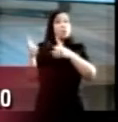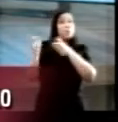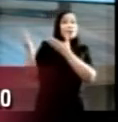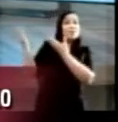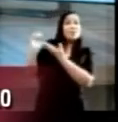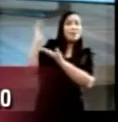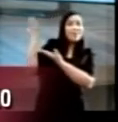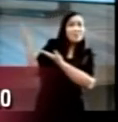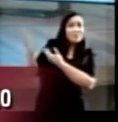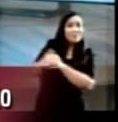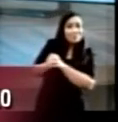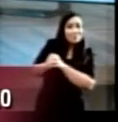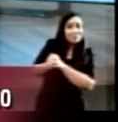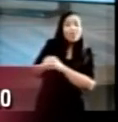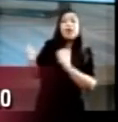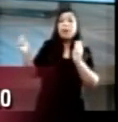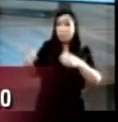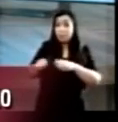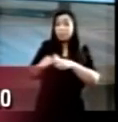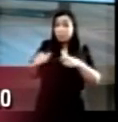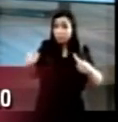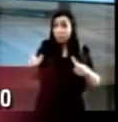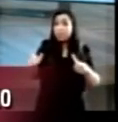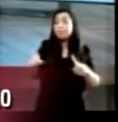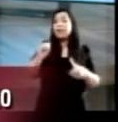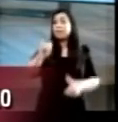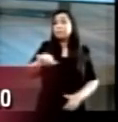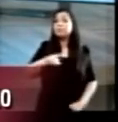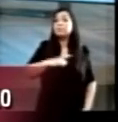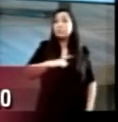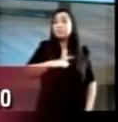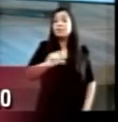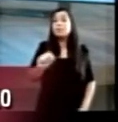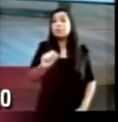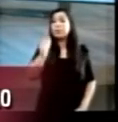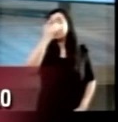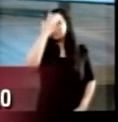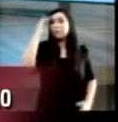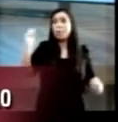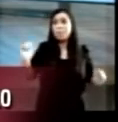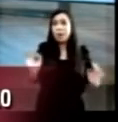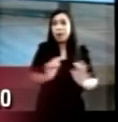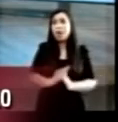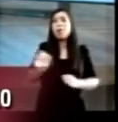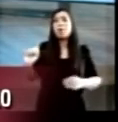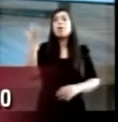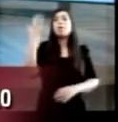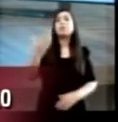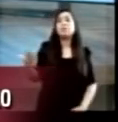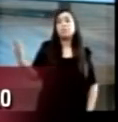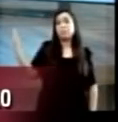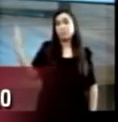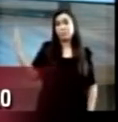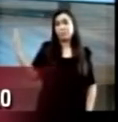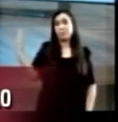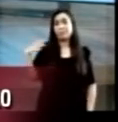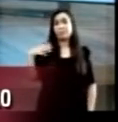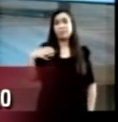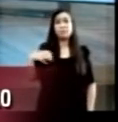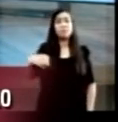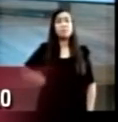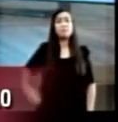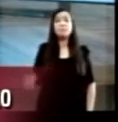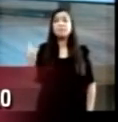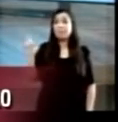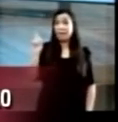sim agora. Eu falei que ela poderia aumentar se houvesse aglomerações. Olha o que está acontecendo.